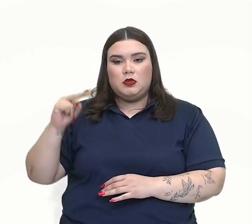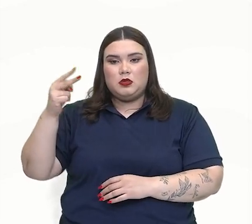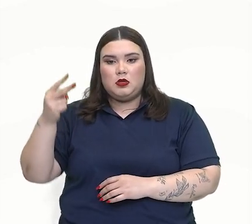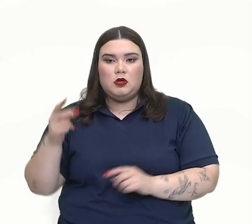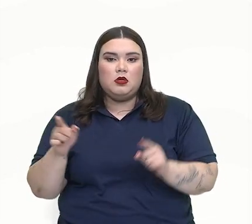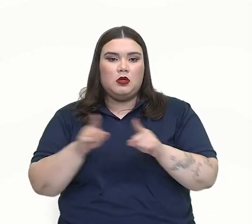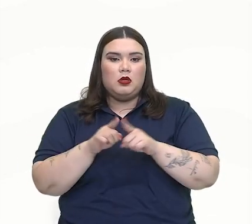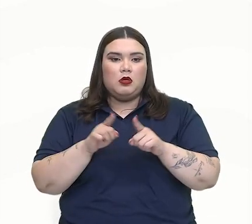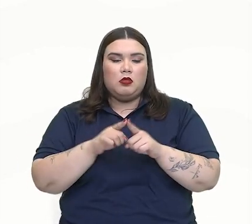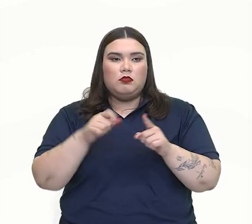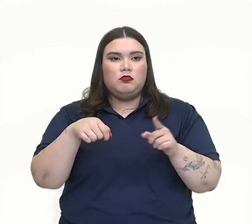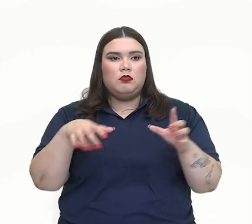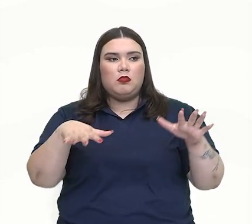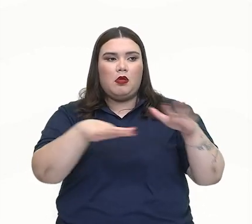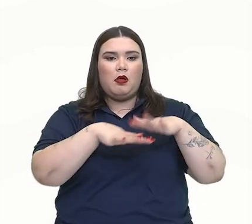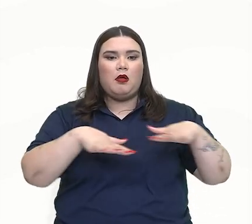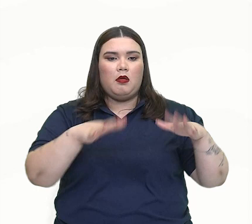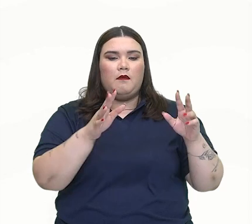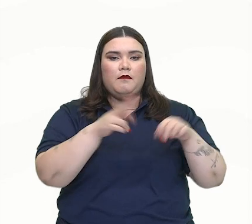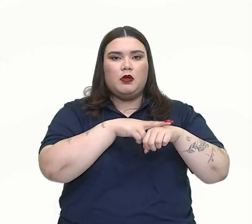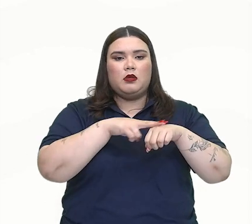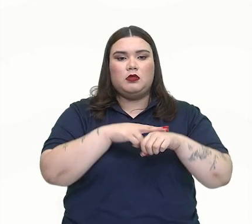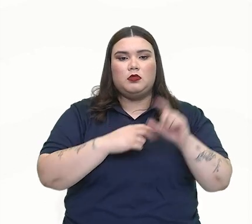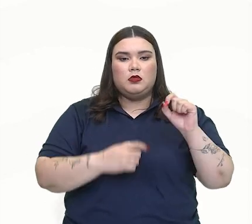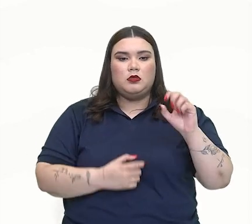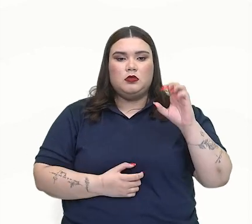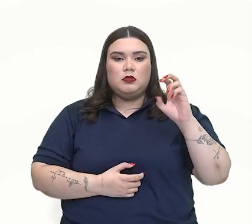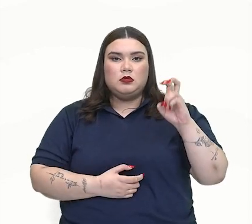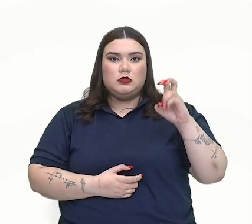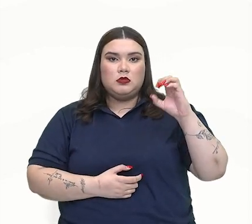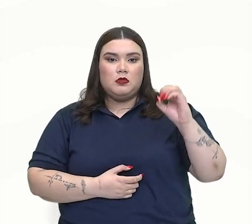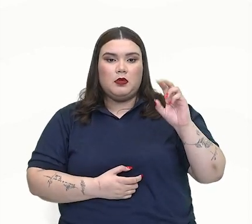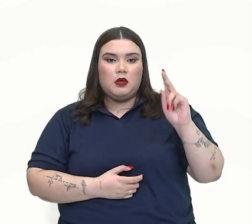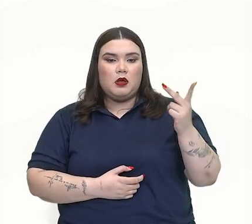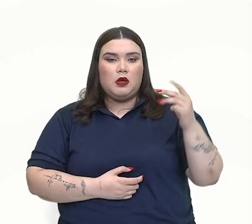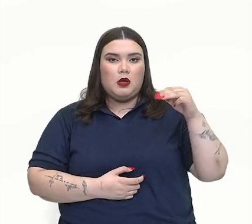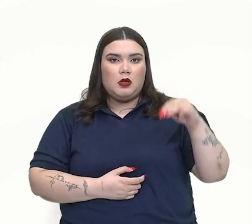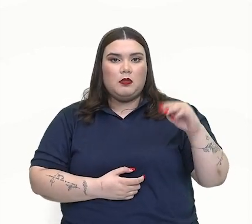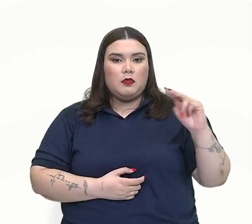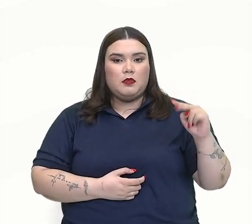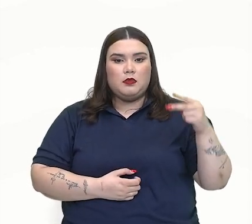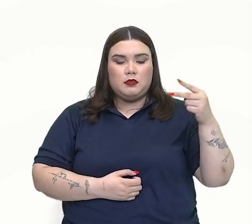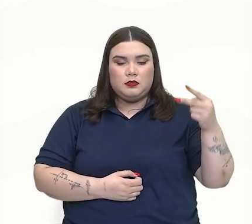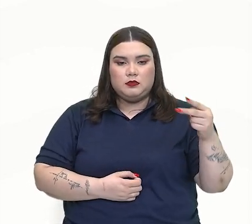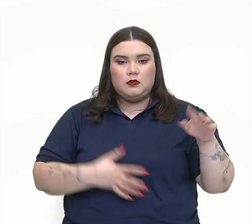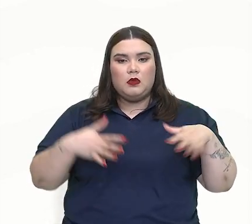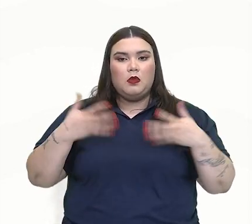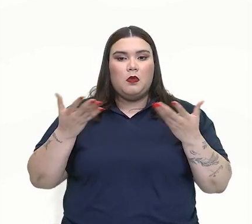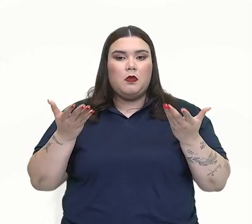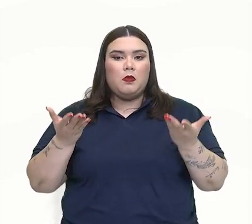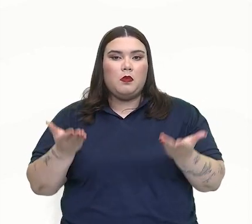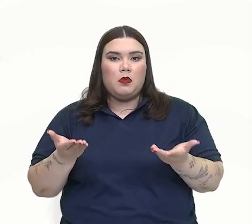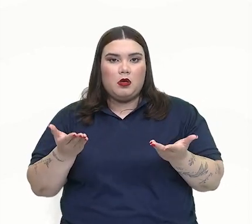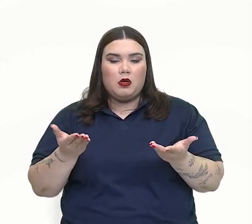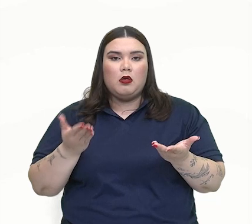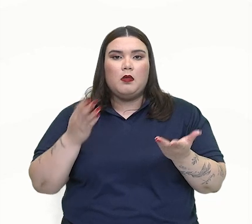quadrados, e o Cantinho Verde, com 50 hectômetros quadrados, né?